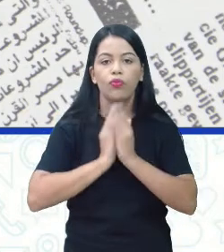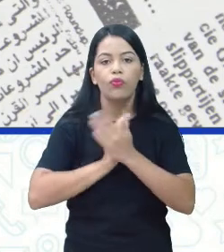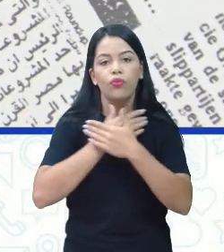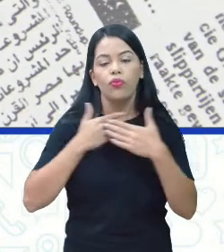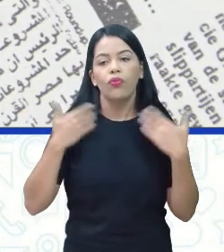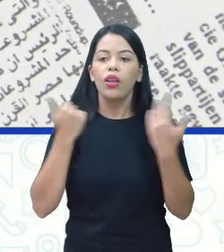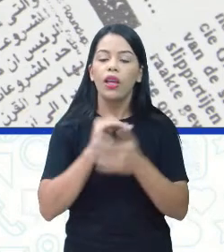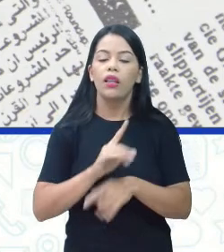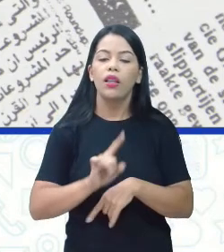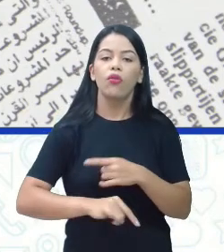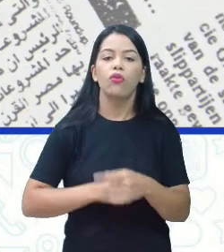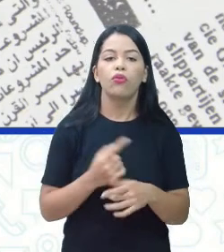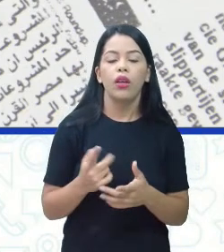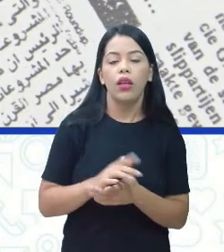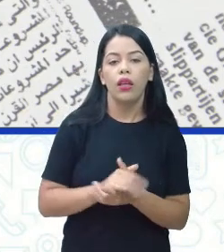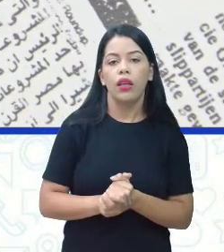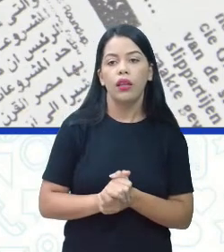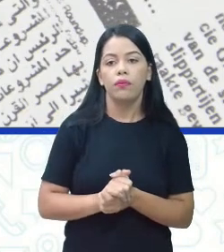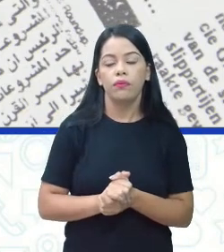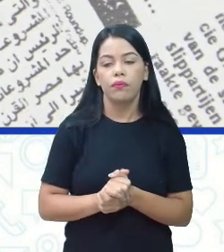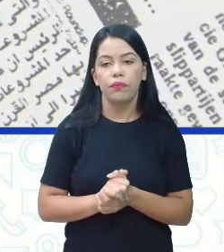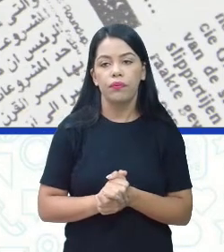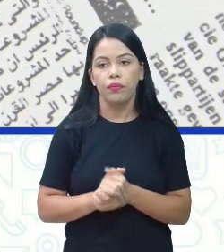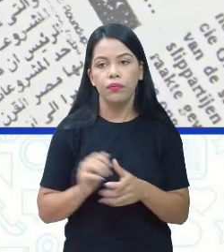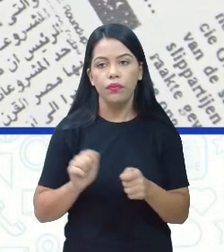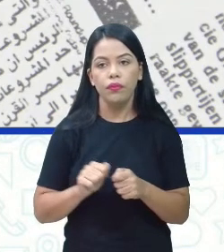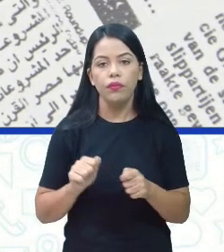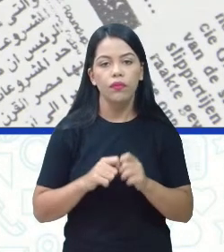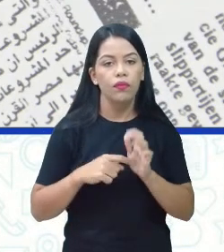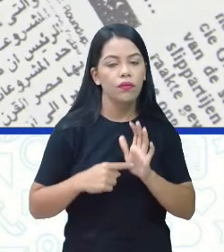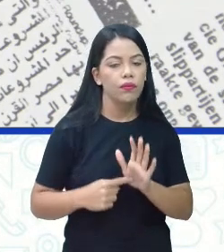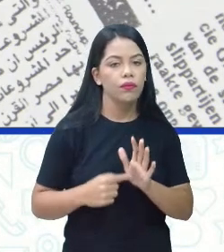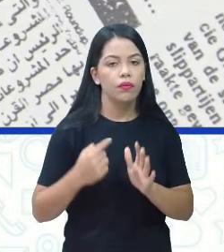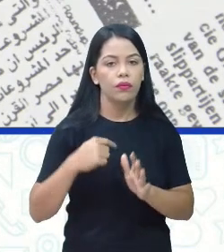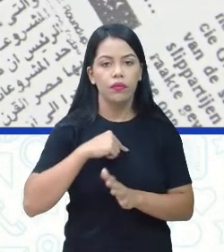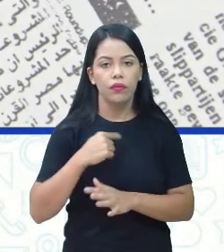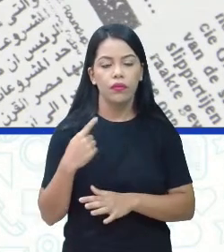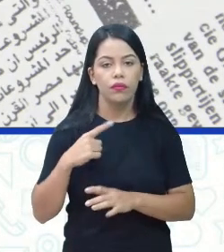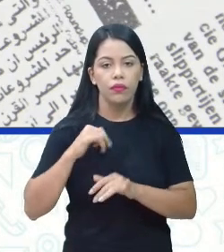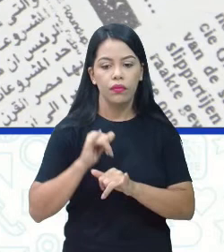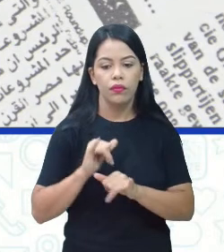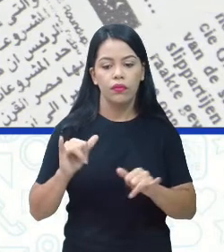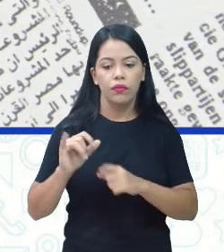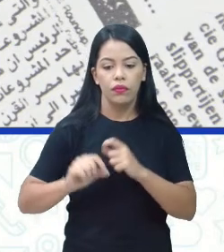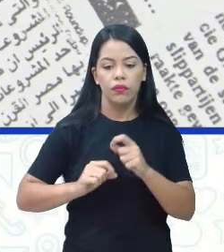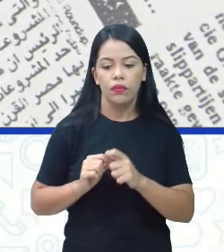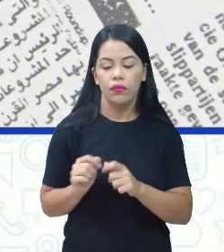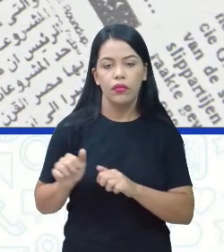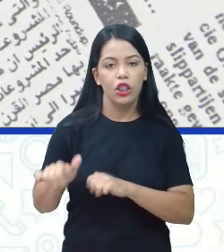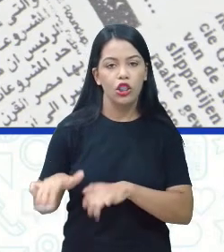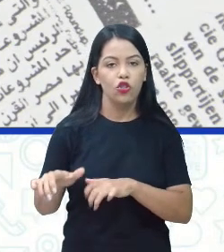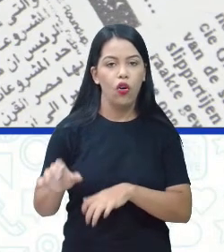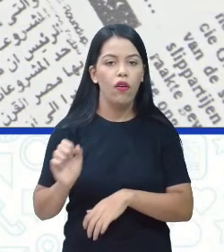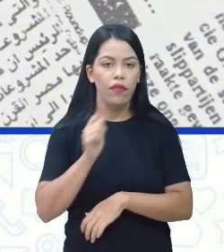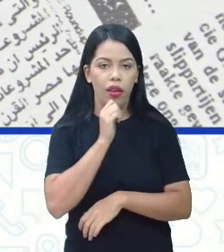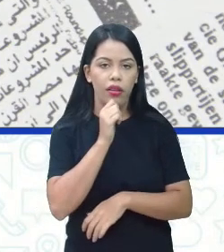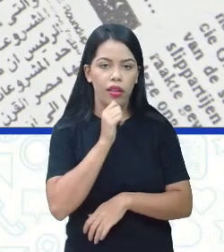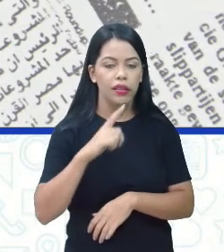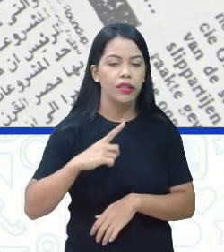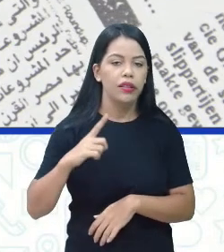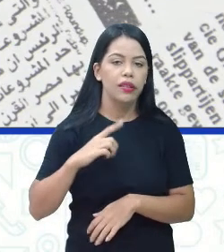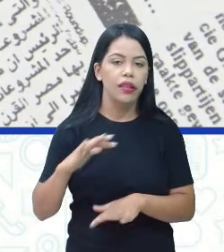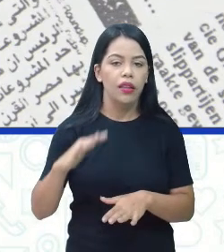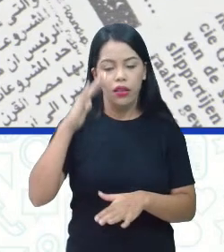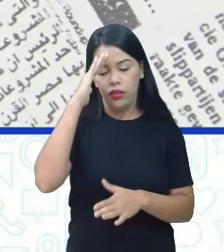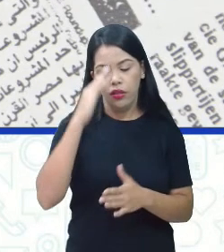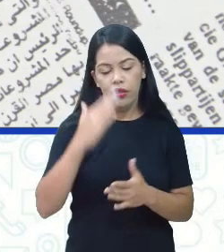que impiedosamente se apresentam para anunciar que a mocidade não os abandona, ainda que